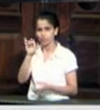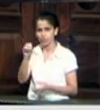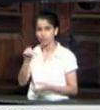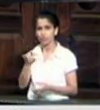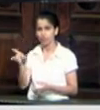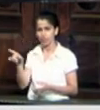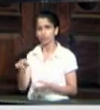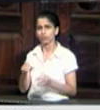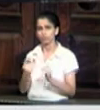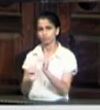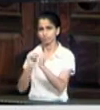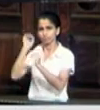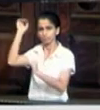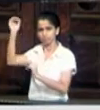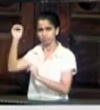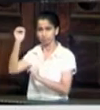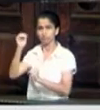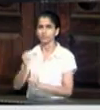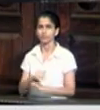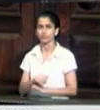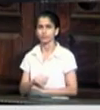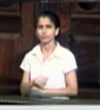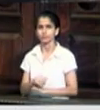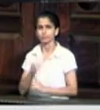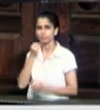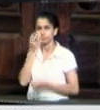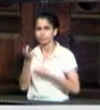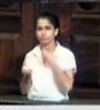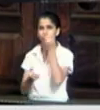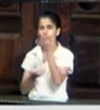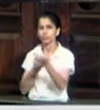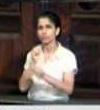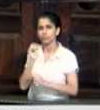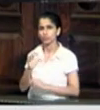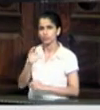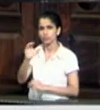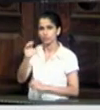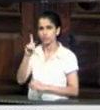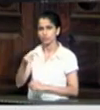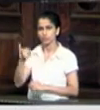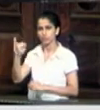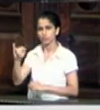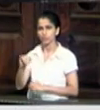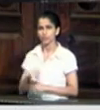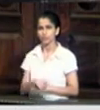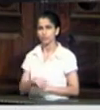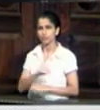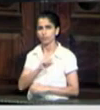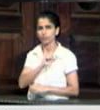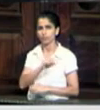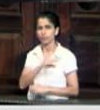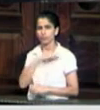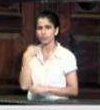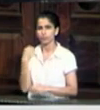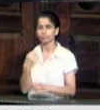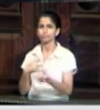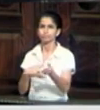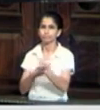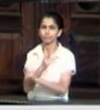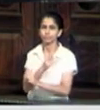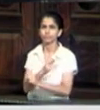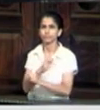que ele fez uma exposição na CPI intitulada Mortos, Feridos